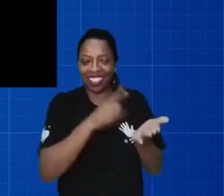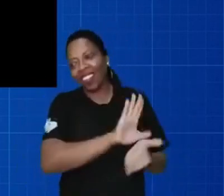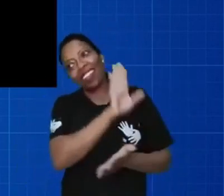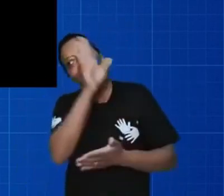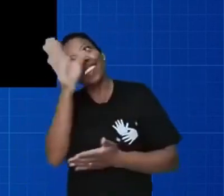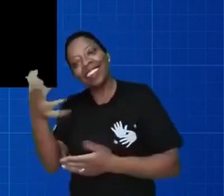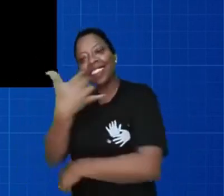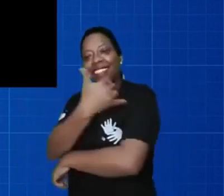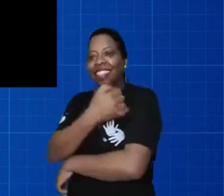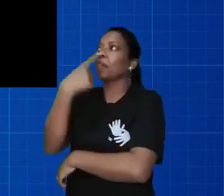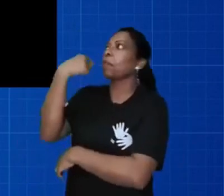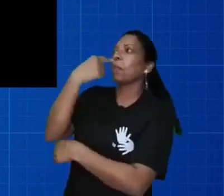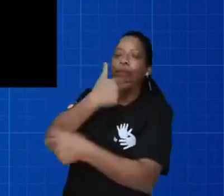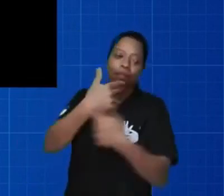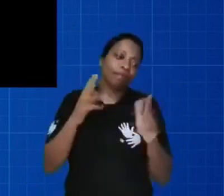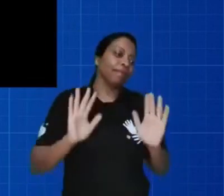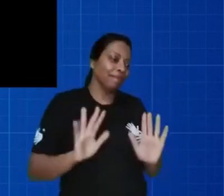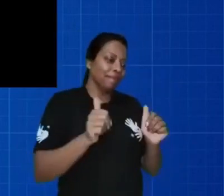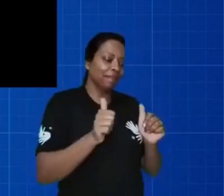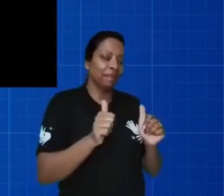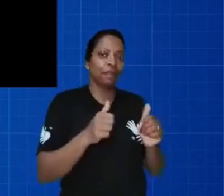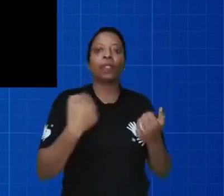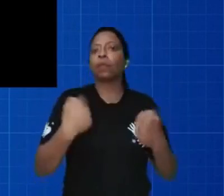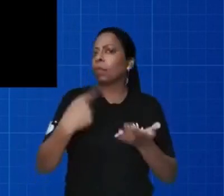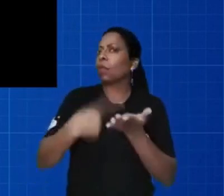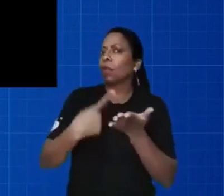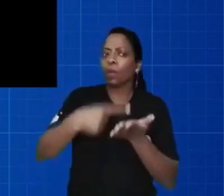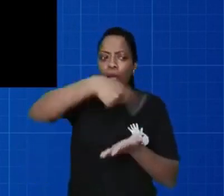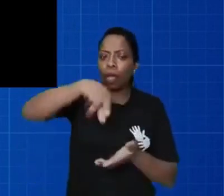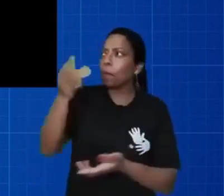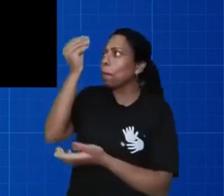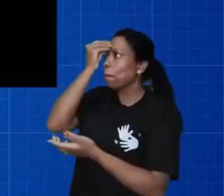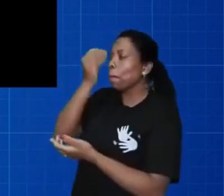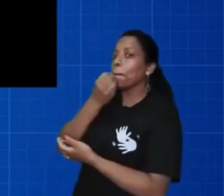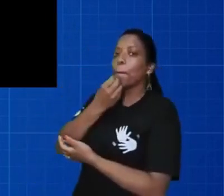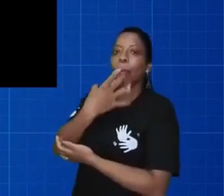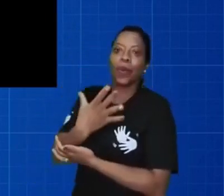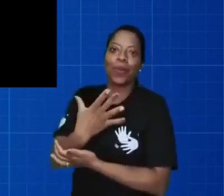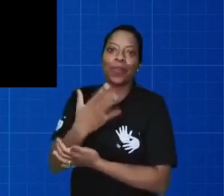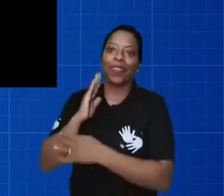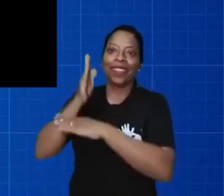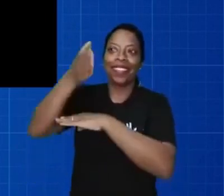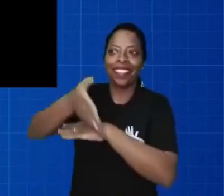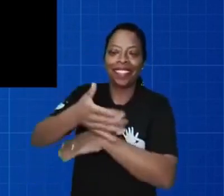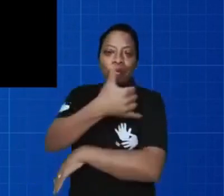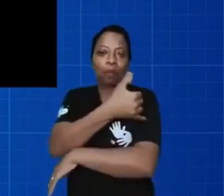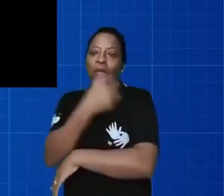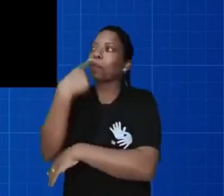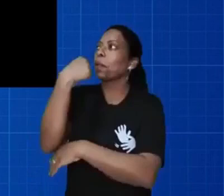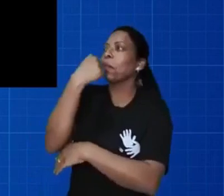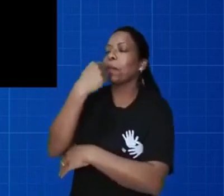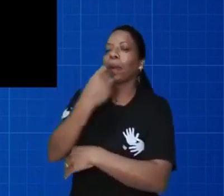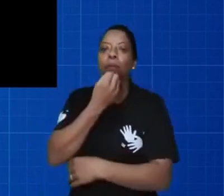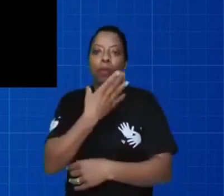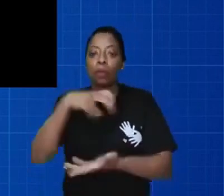que a vacinação é uma coisa boa, que não é um castigo. E assim elas vão aceitar melhor, e também para as futuras